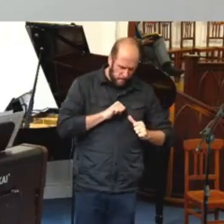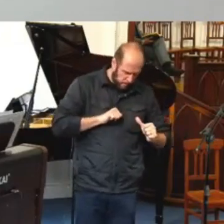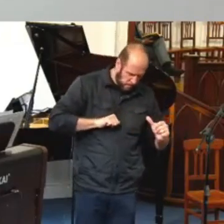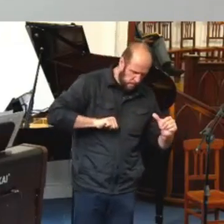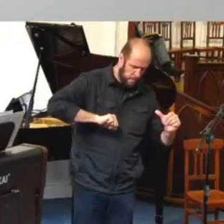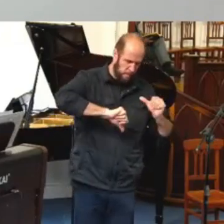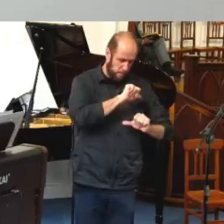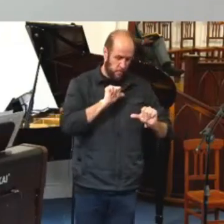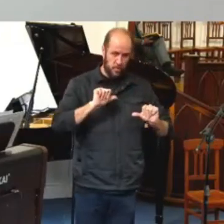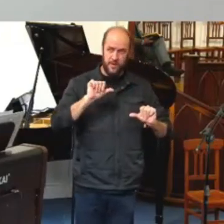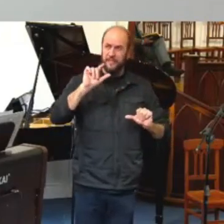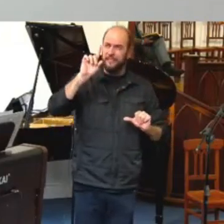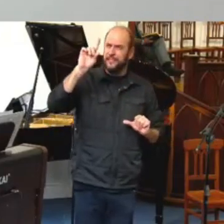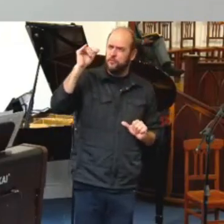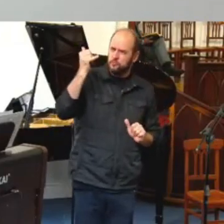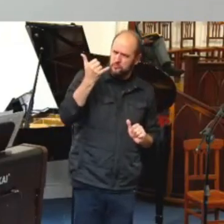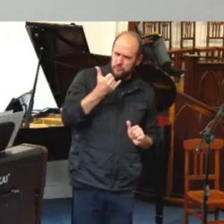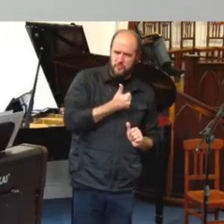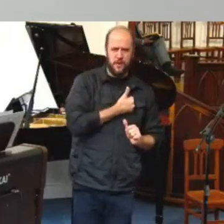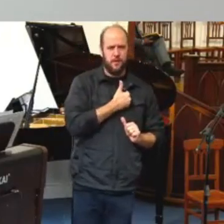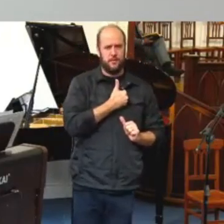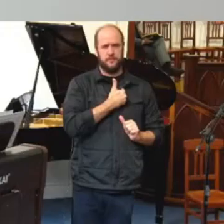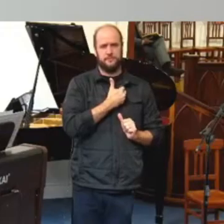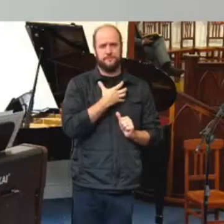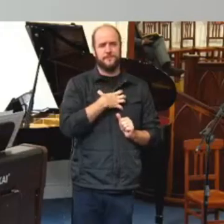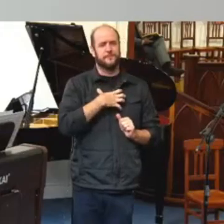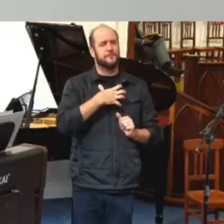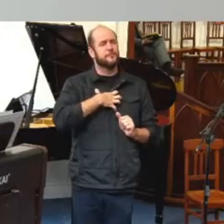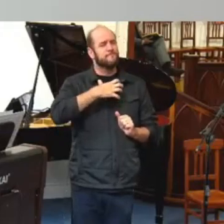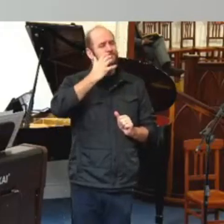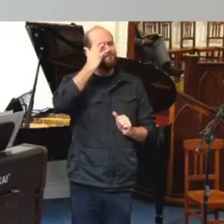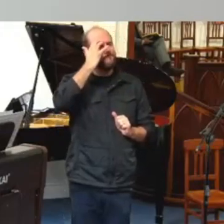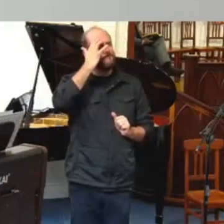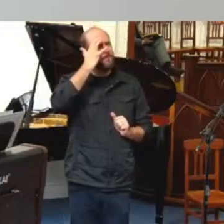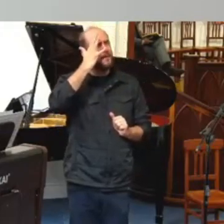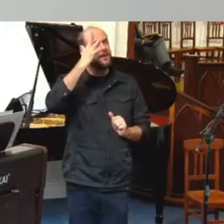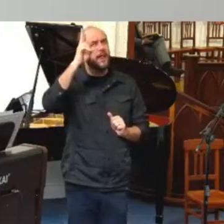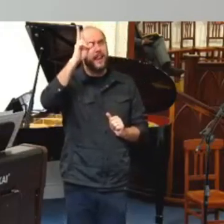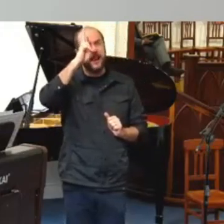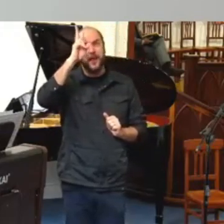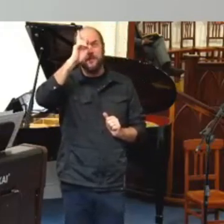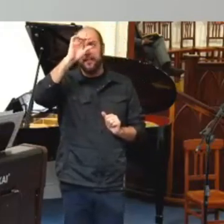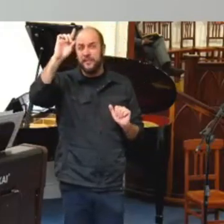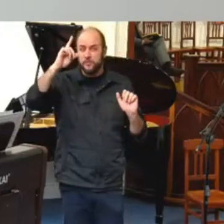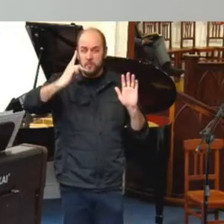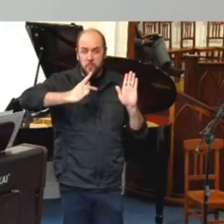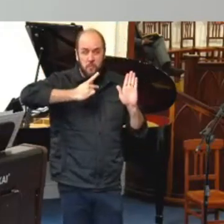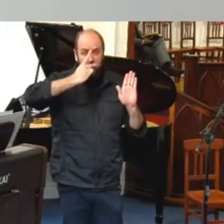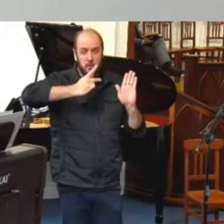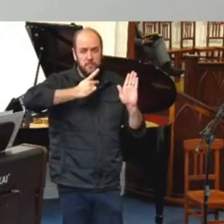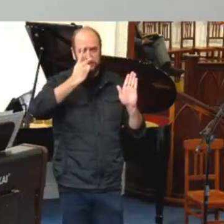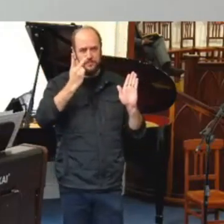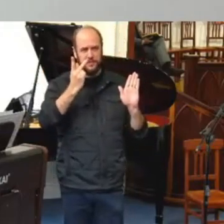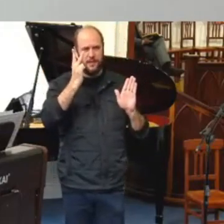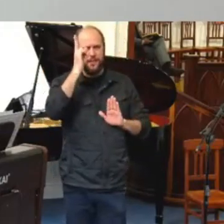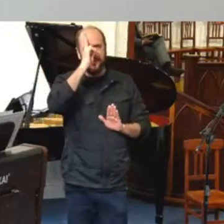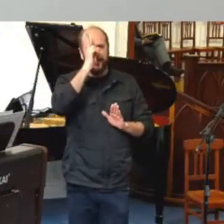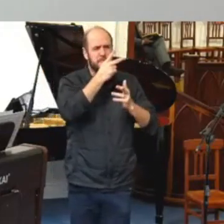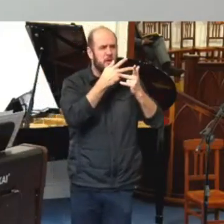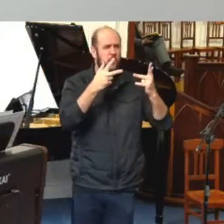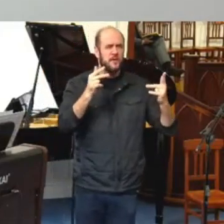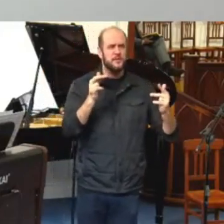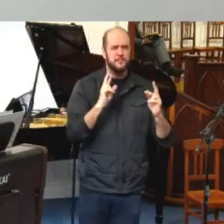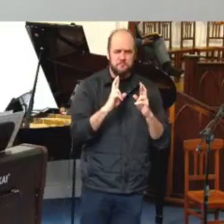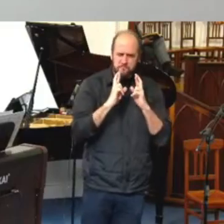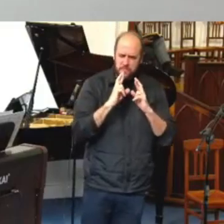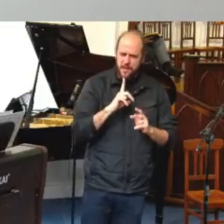mais, mas a voz do Senhor o leva a pensamentos das promessas. Trago à memória aquilo que pode dar esperança,